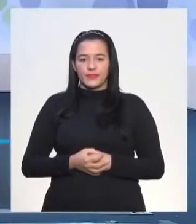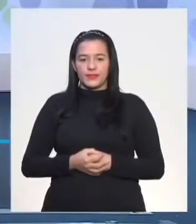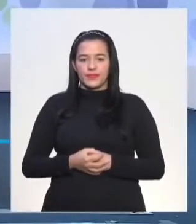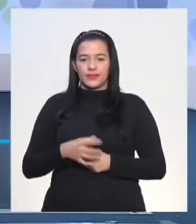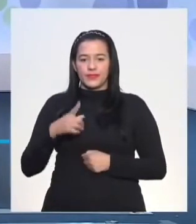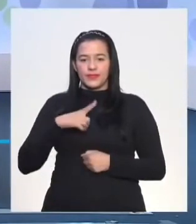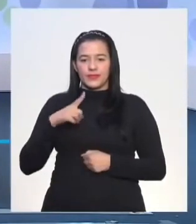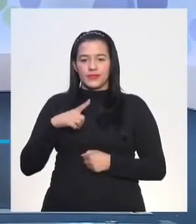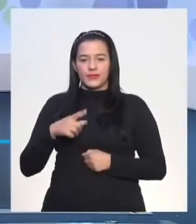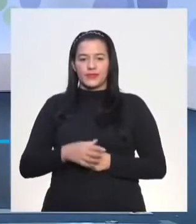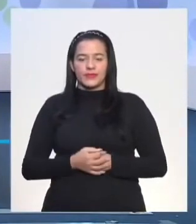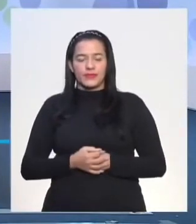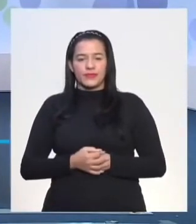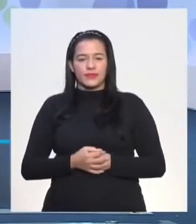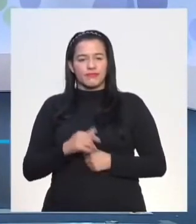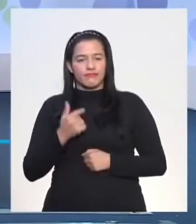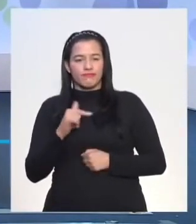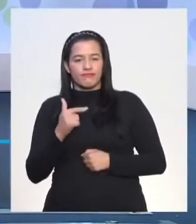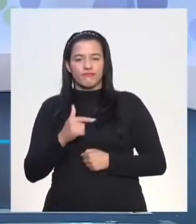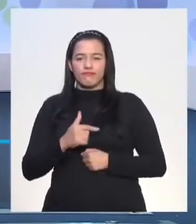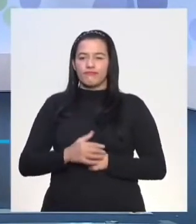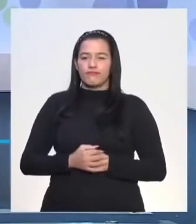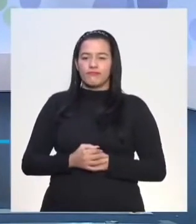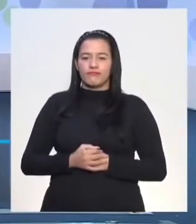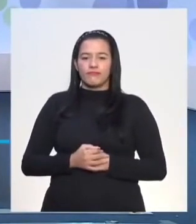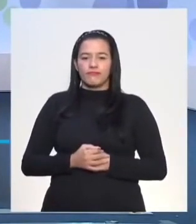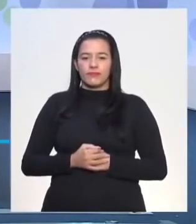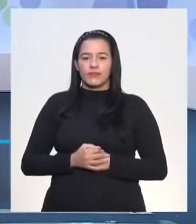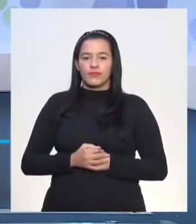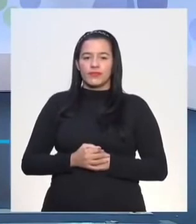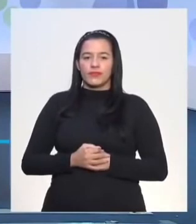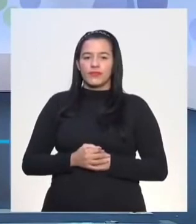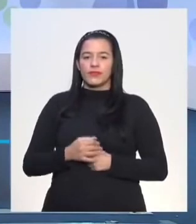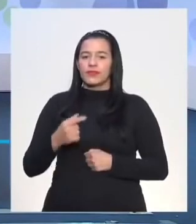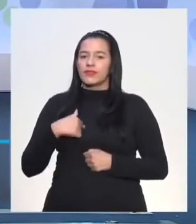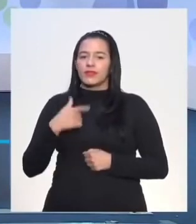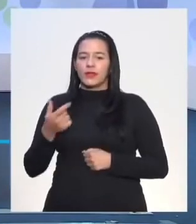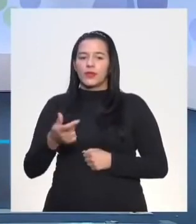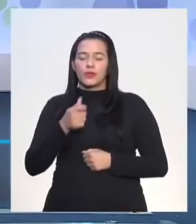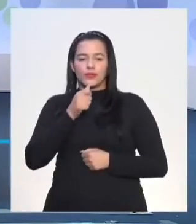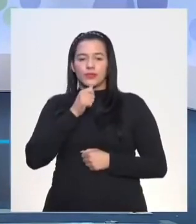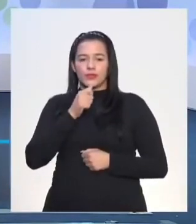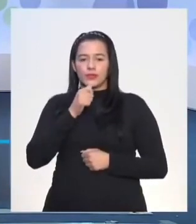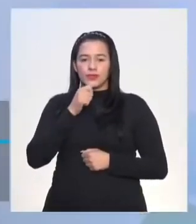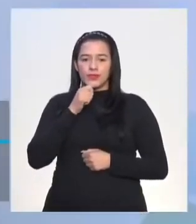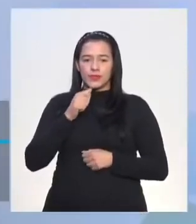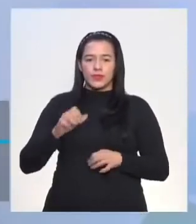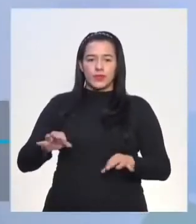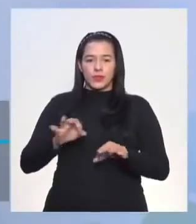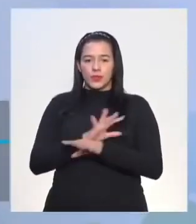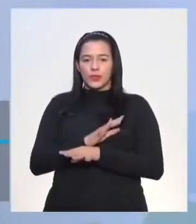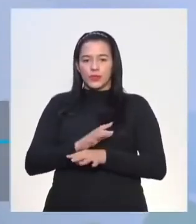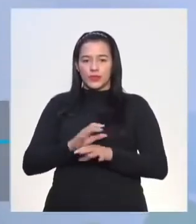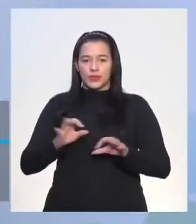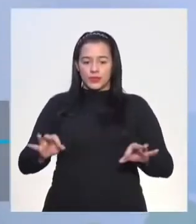Tem mais que perfeito? Imperfeito, então não concluído. Ainda não. Certo? Perfeito, concluído.